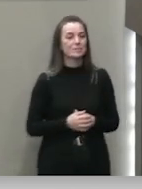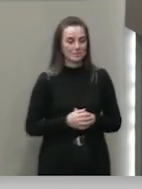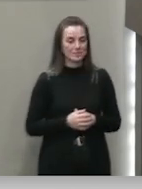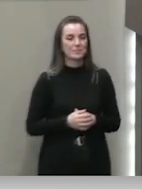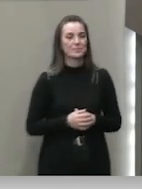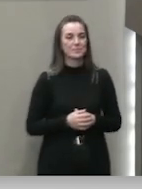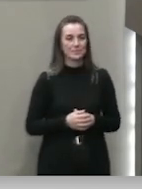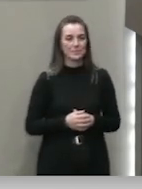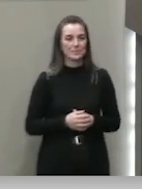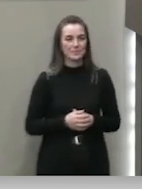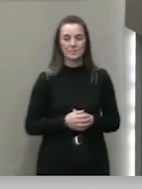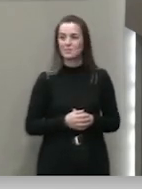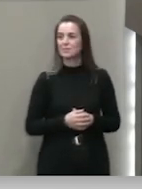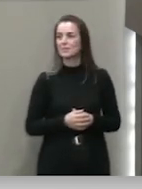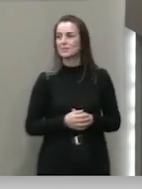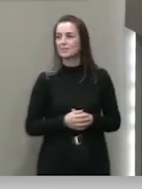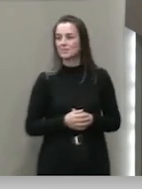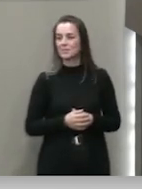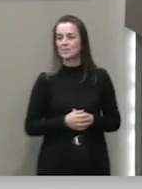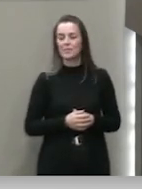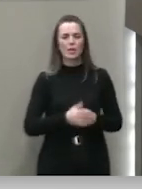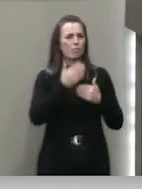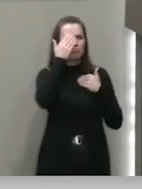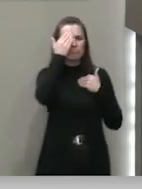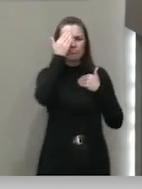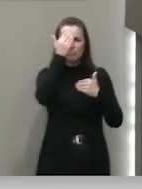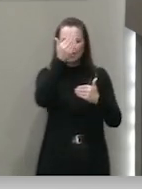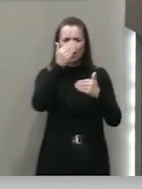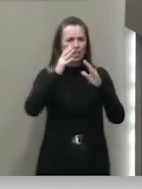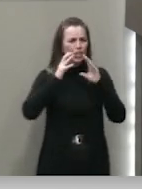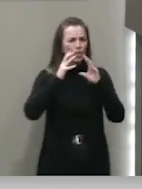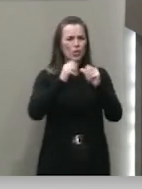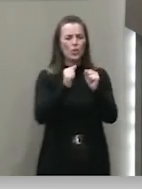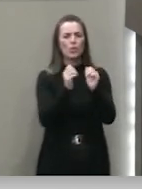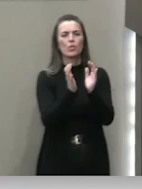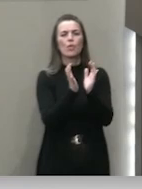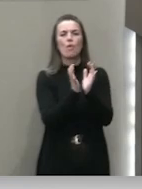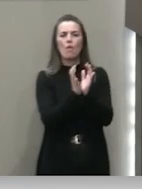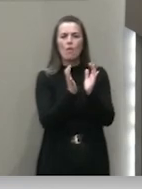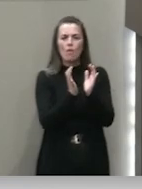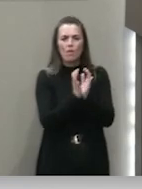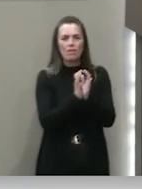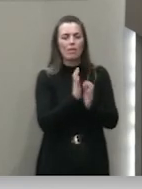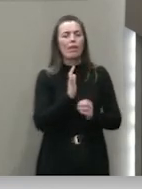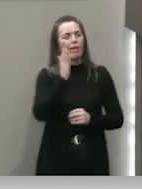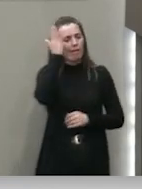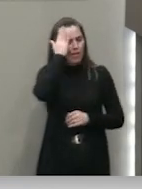vereador Meirelles, que usa a palavra. Gratidão a todos os colegas. Sei que em momentos